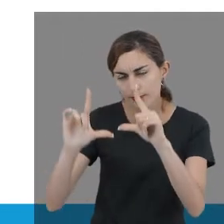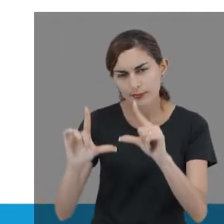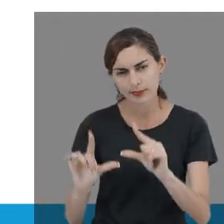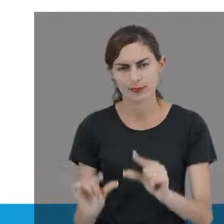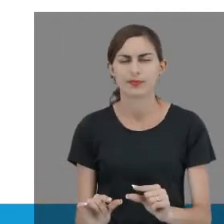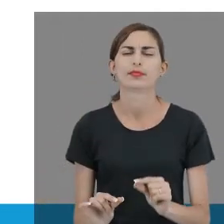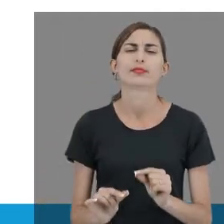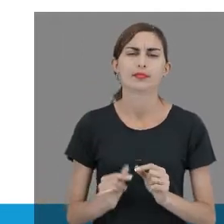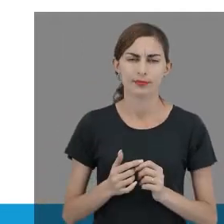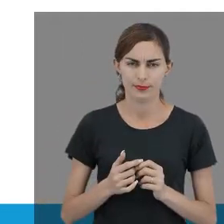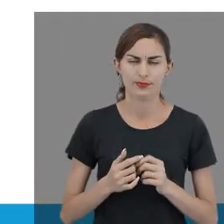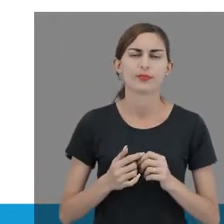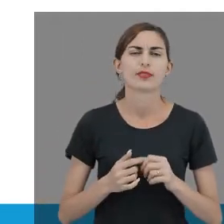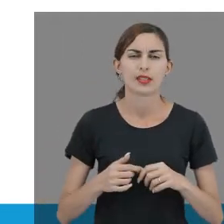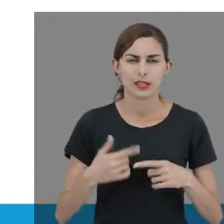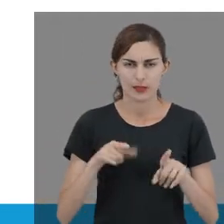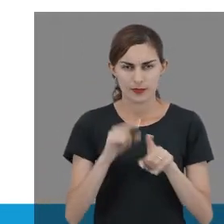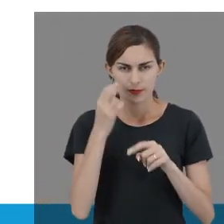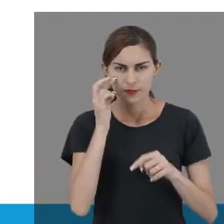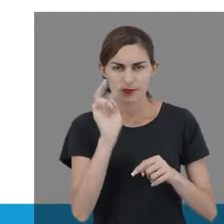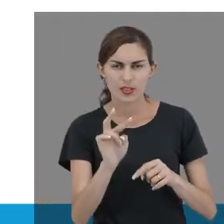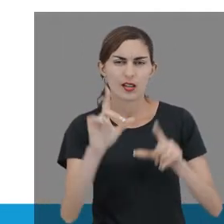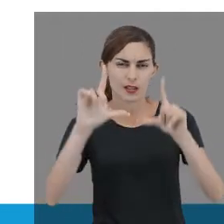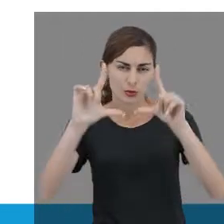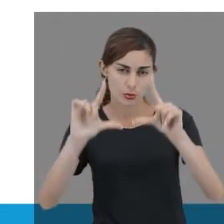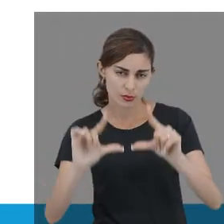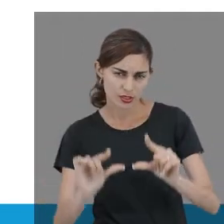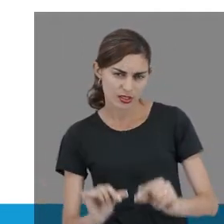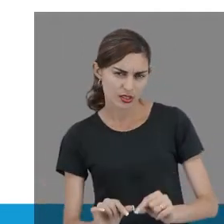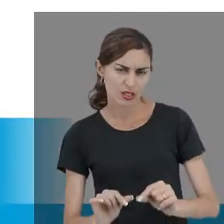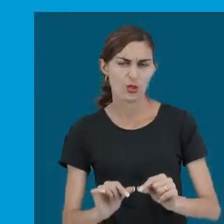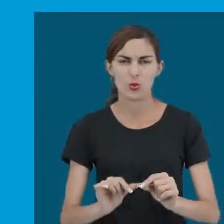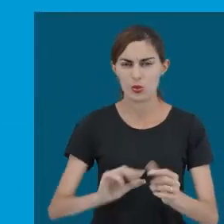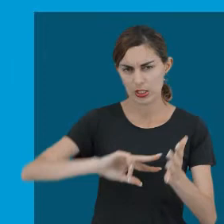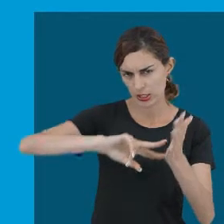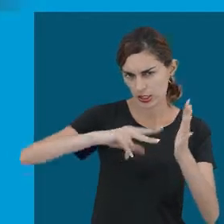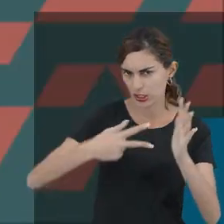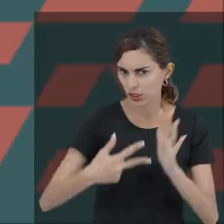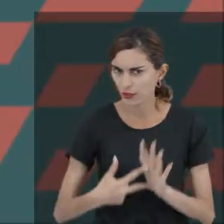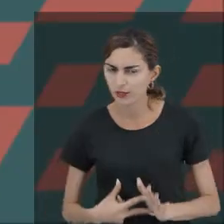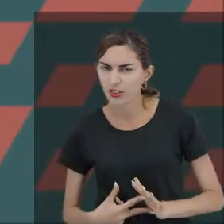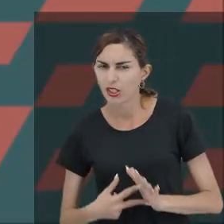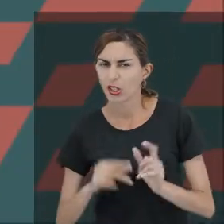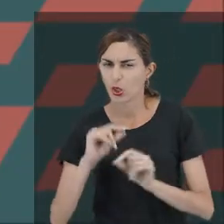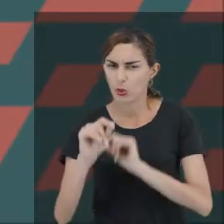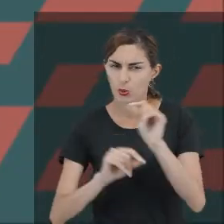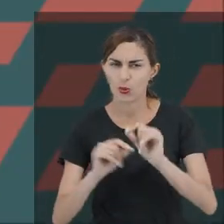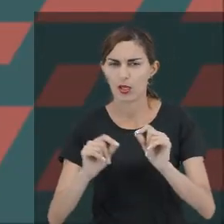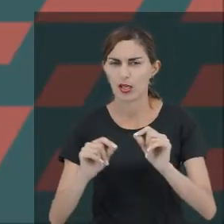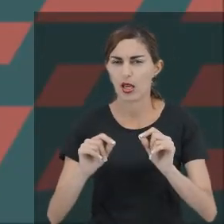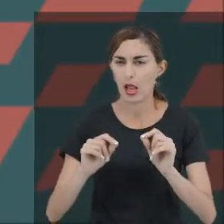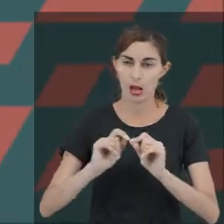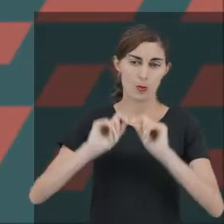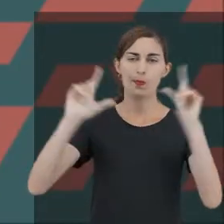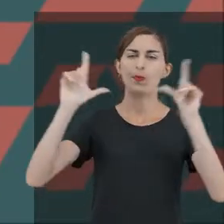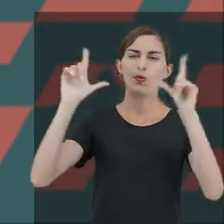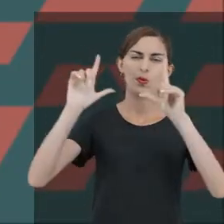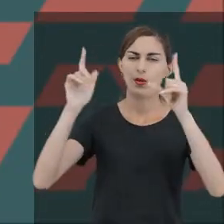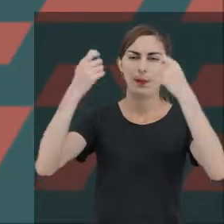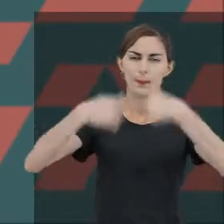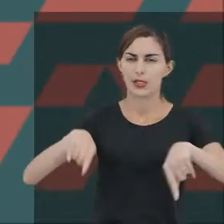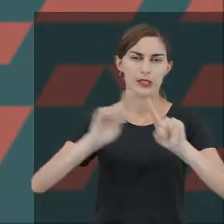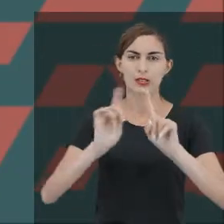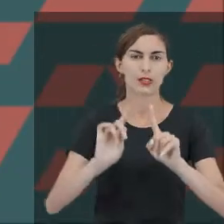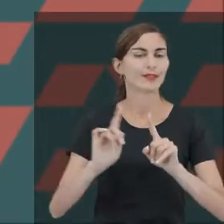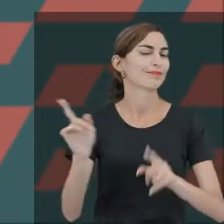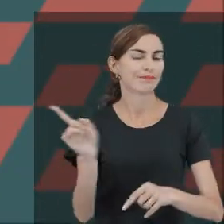reduzindo, embora que essa redução não deve se caracterizar como uma baixa no alerta. Porque a gente só